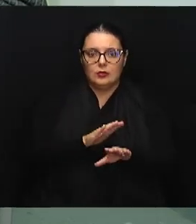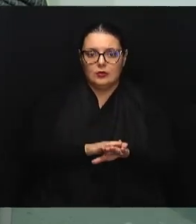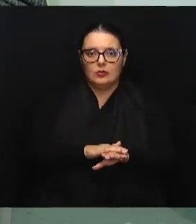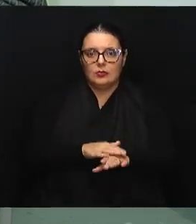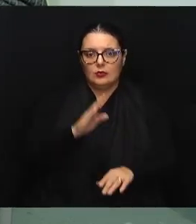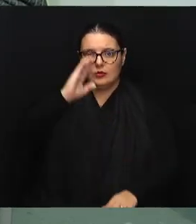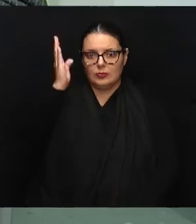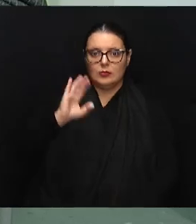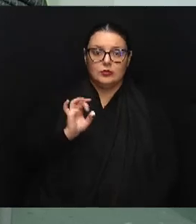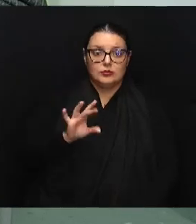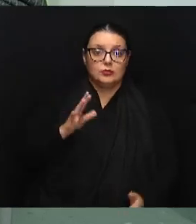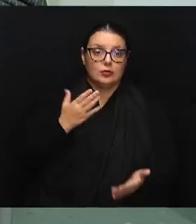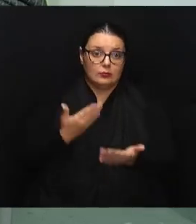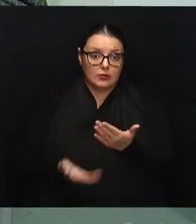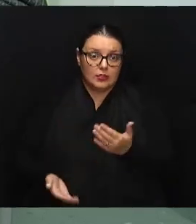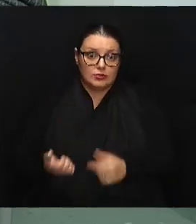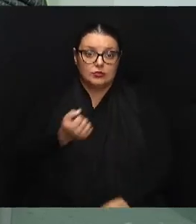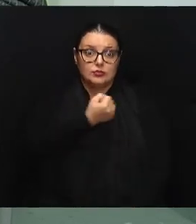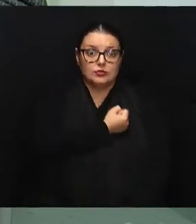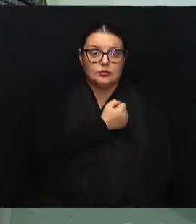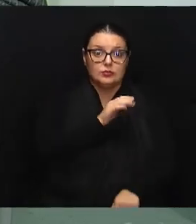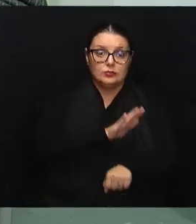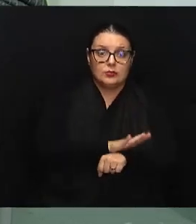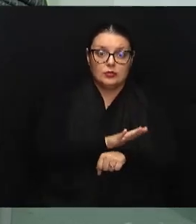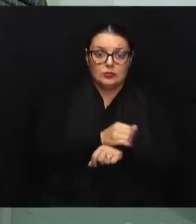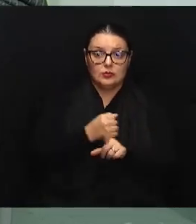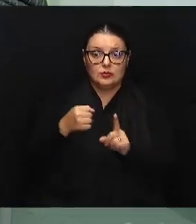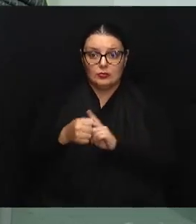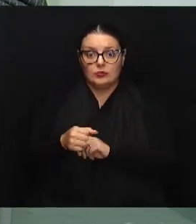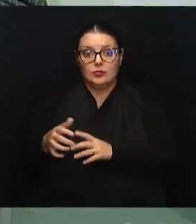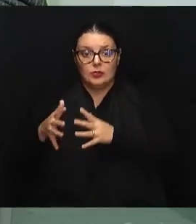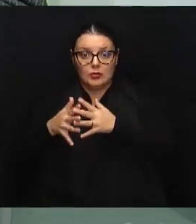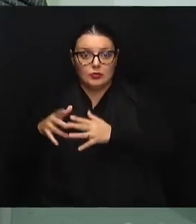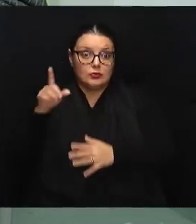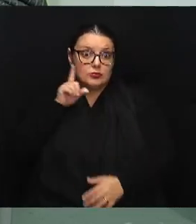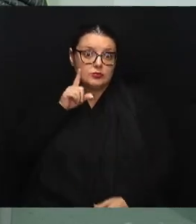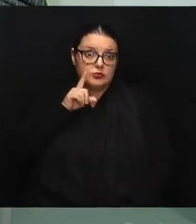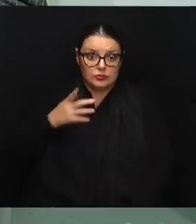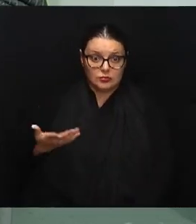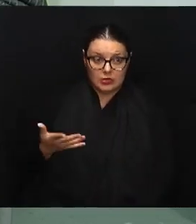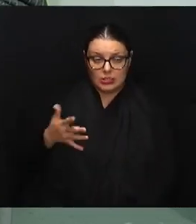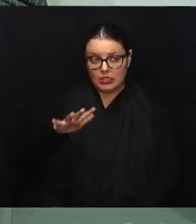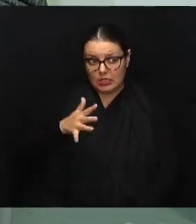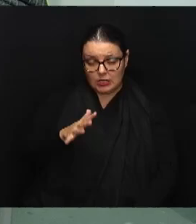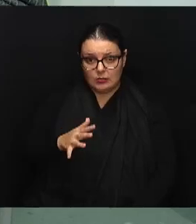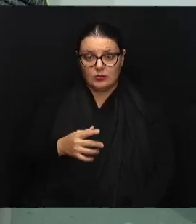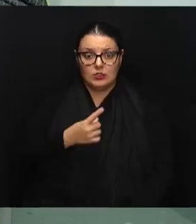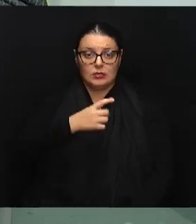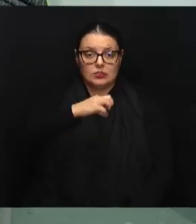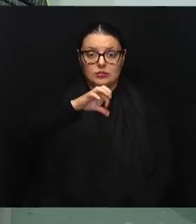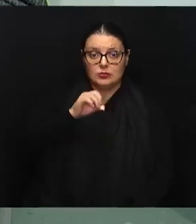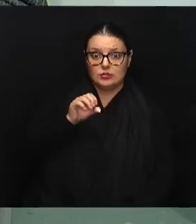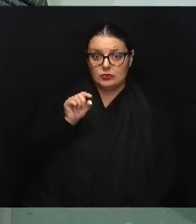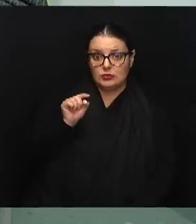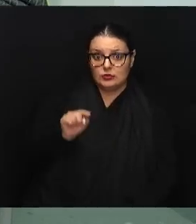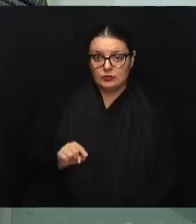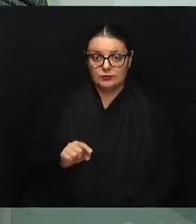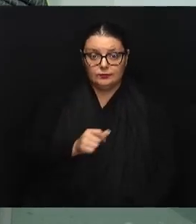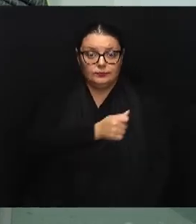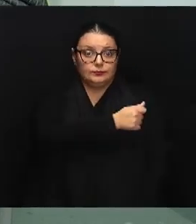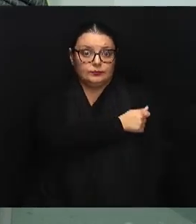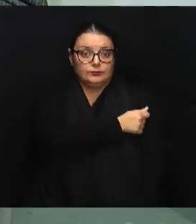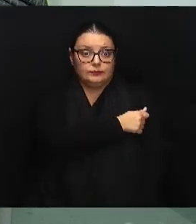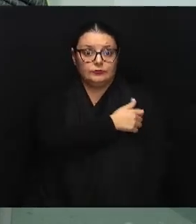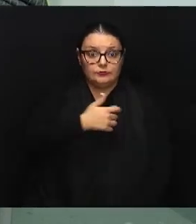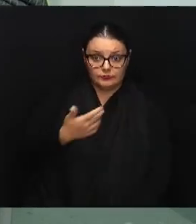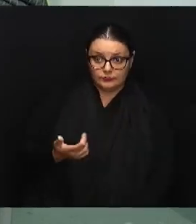só perde em número de assistentes sociais para os Estados Unidos. E aproximadamente 190 mil estudantes. Então